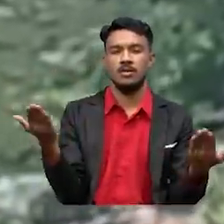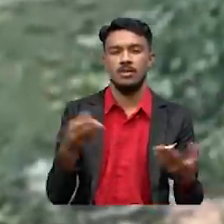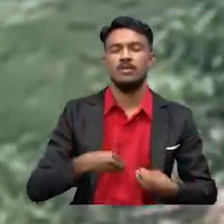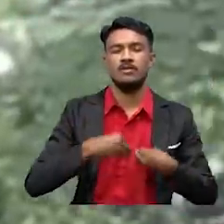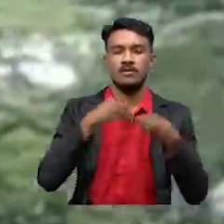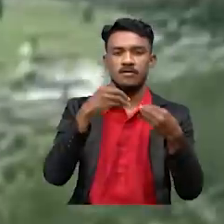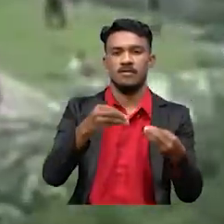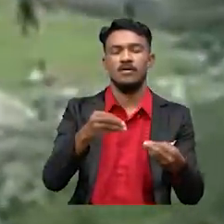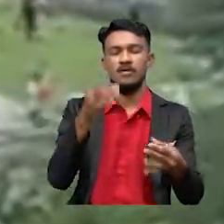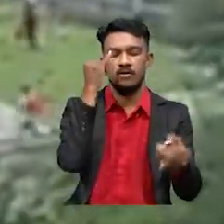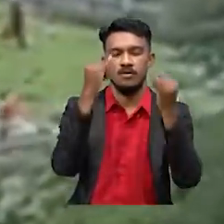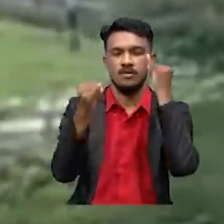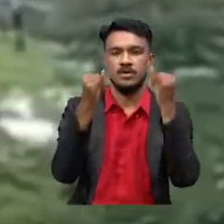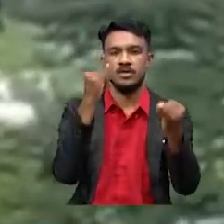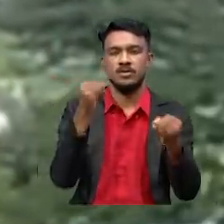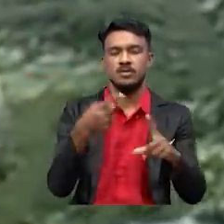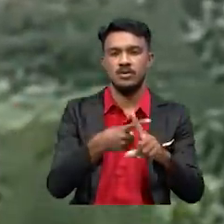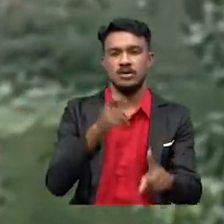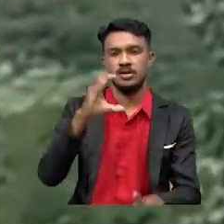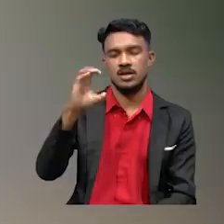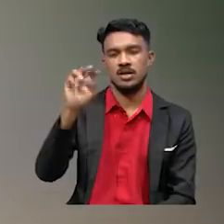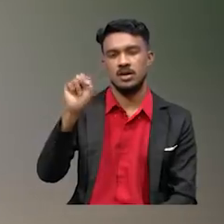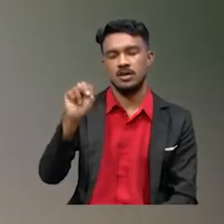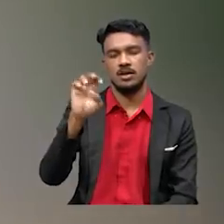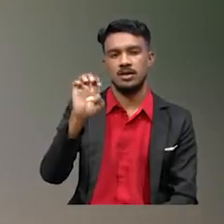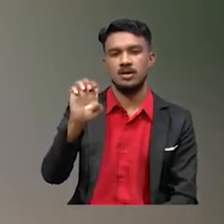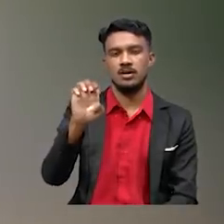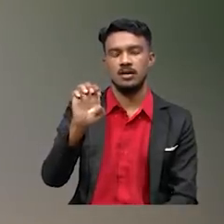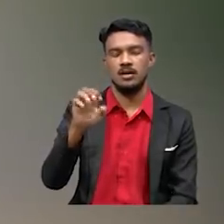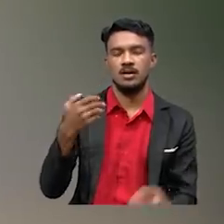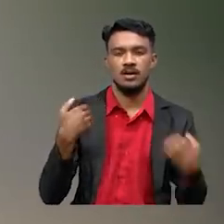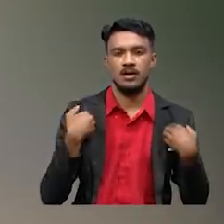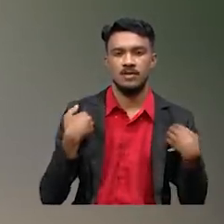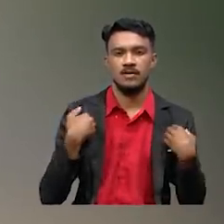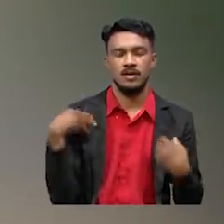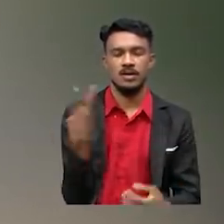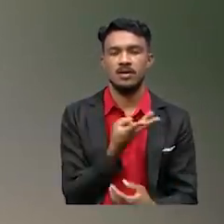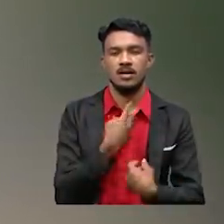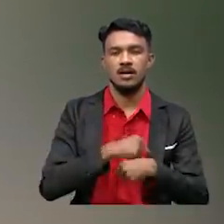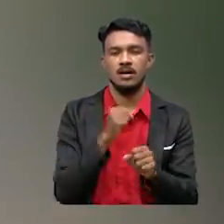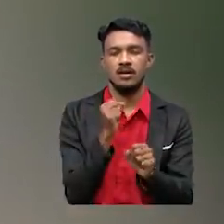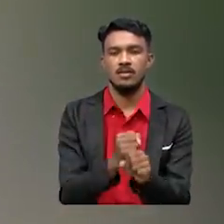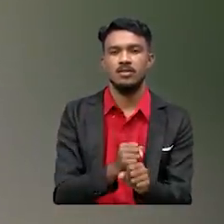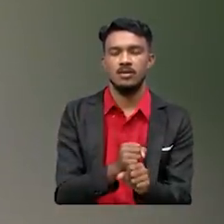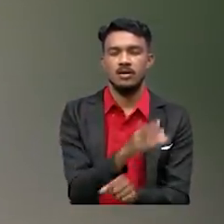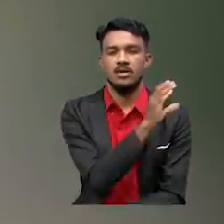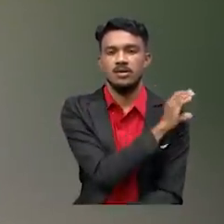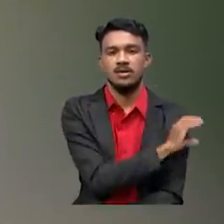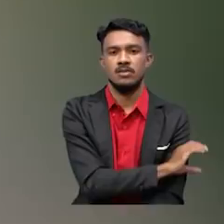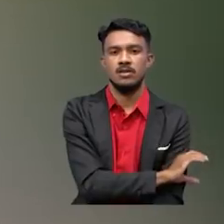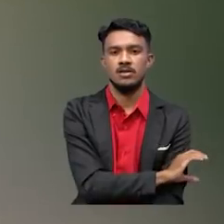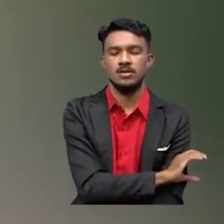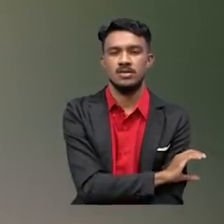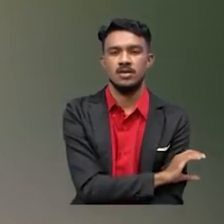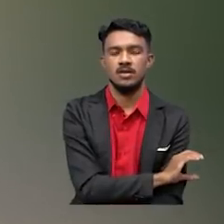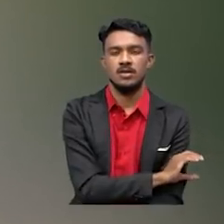na husi be sene ne si tanto ne ya ya segurança ita halutia na pak tu segurança hobe ekipa